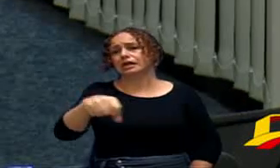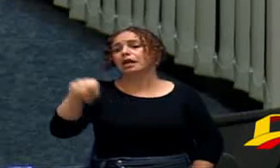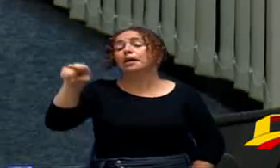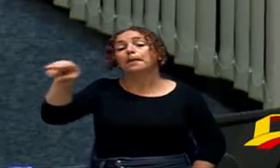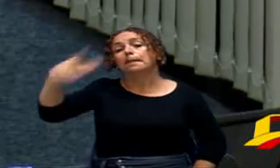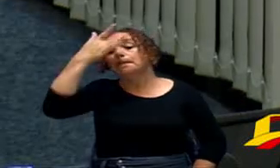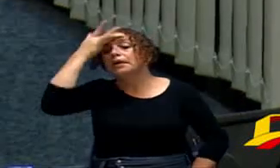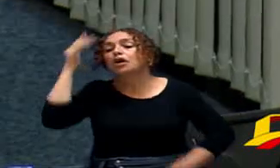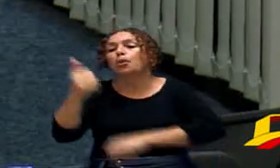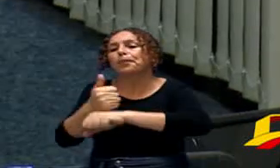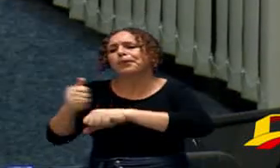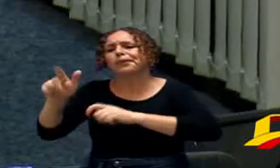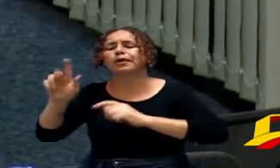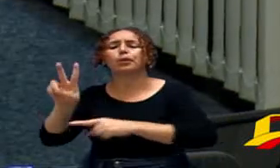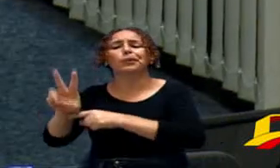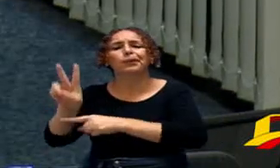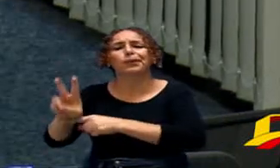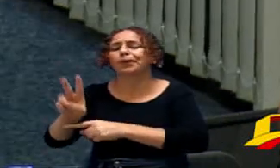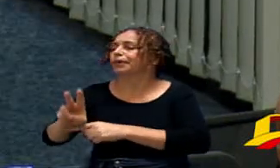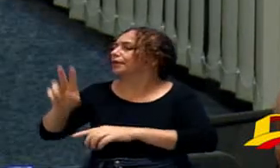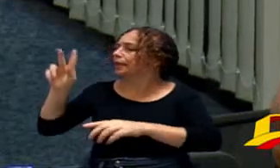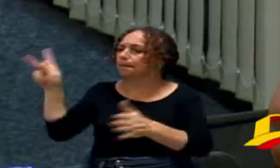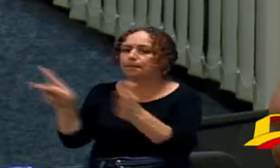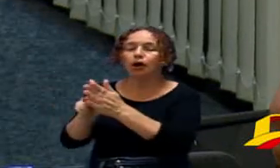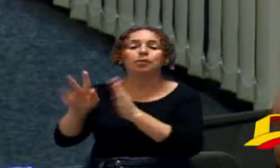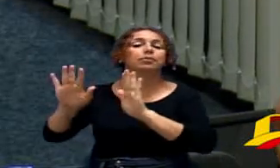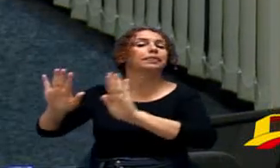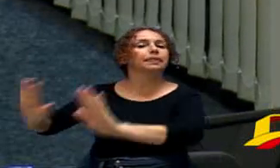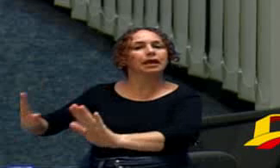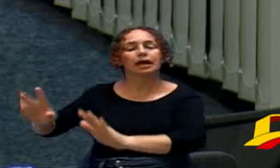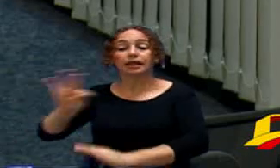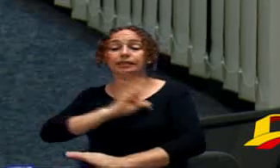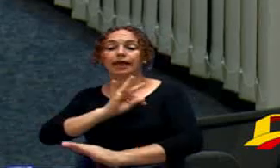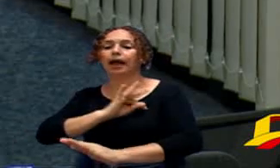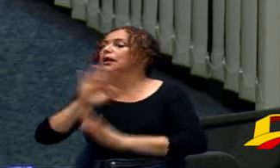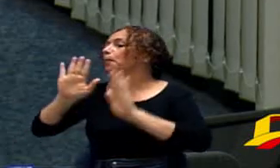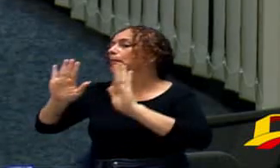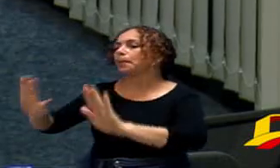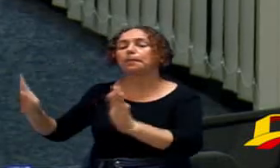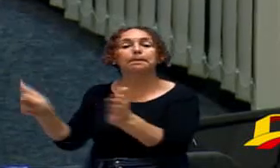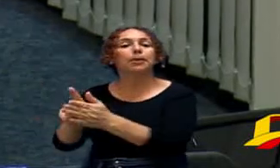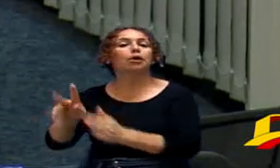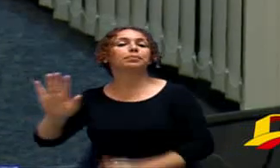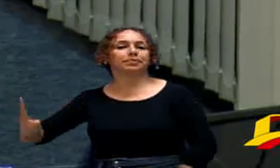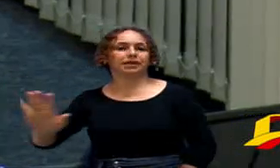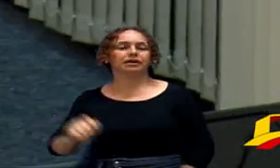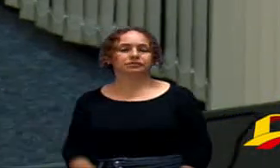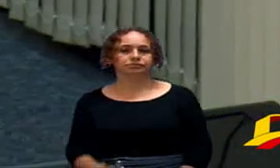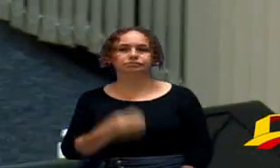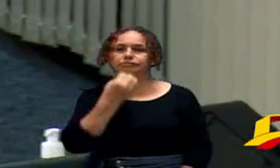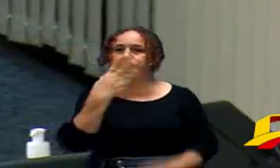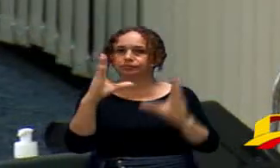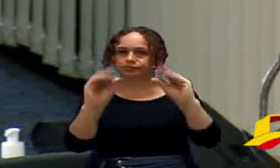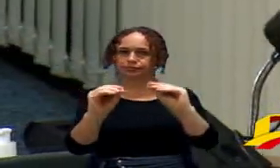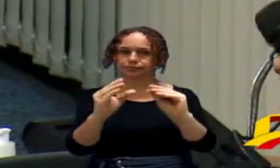cuidam deles, os técnicos são deles também. E tenho dito e boa noite.